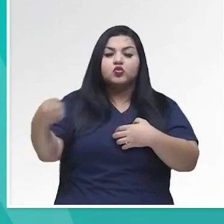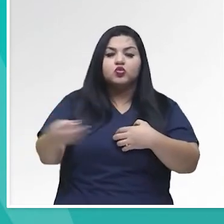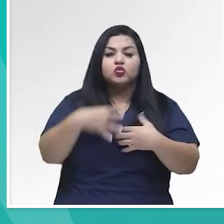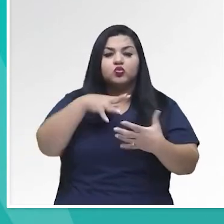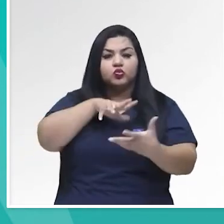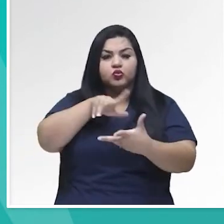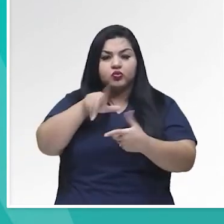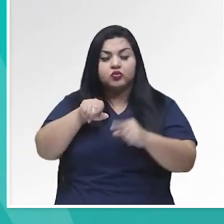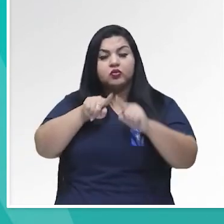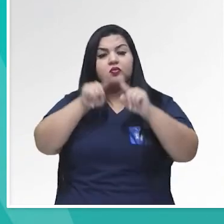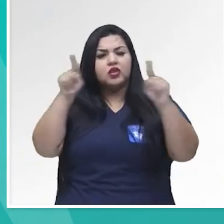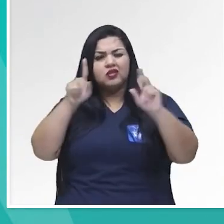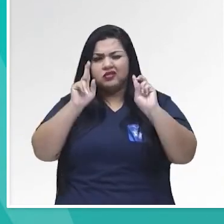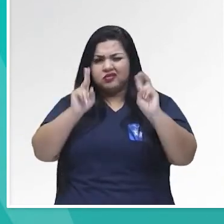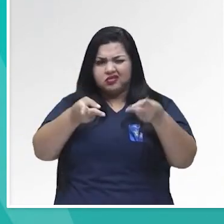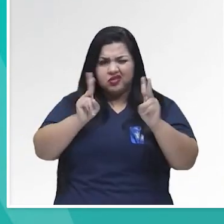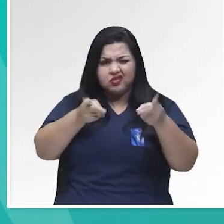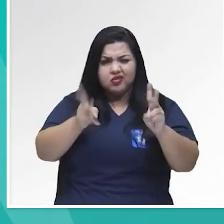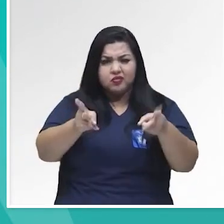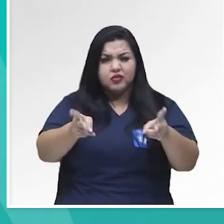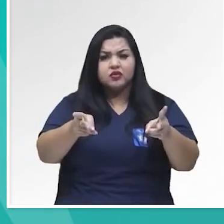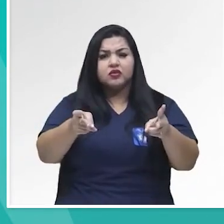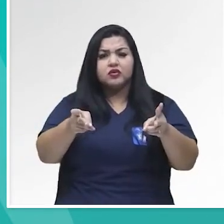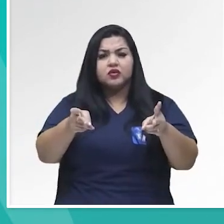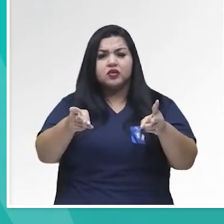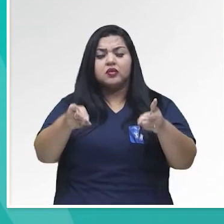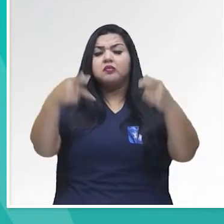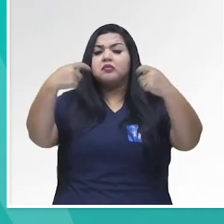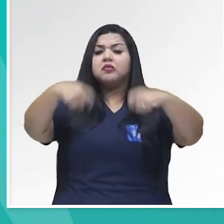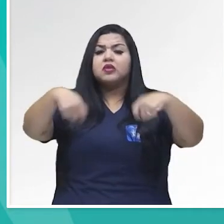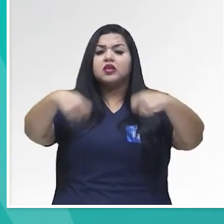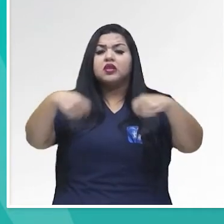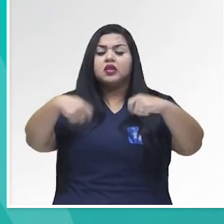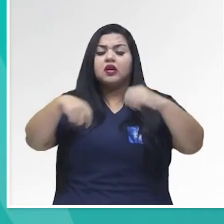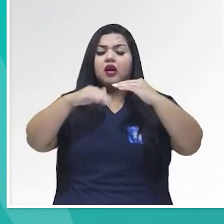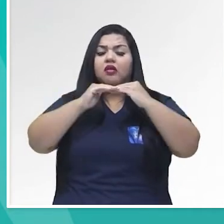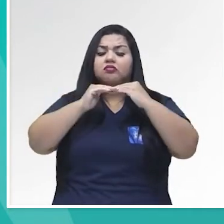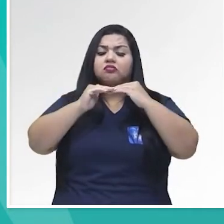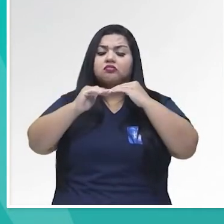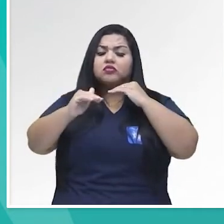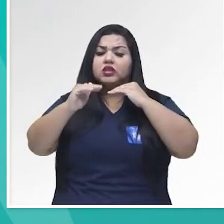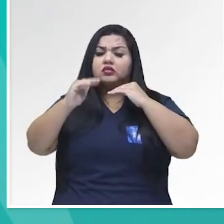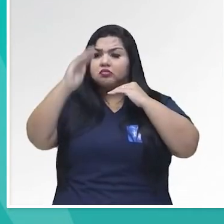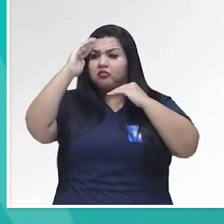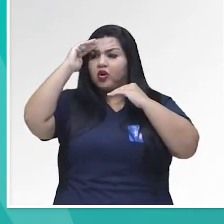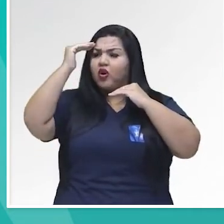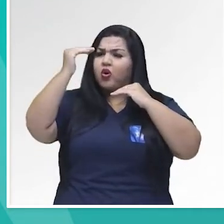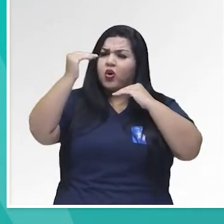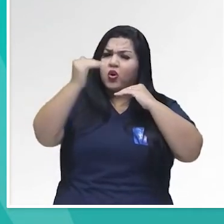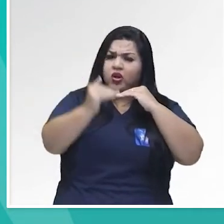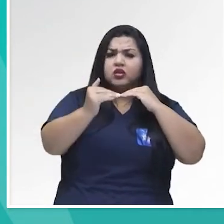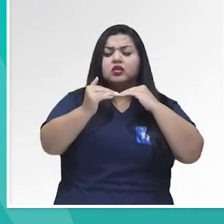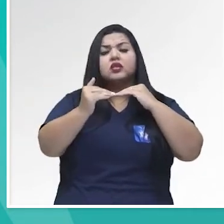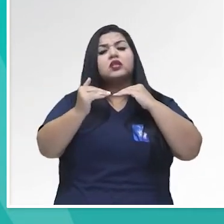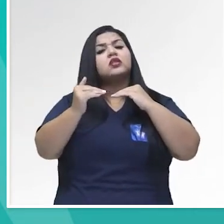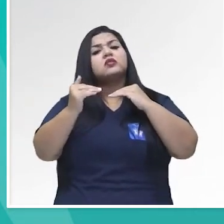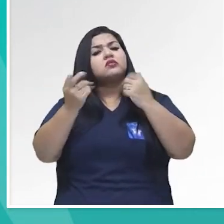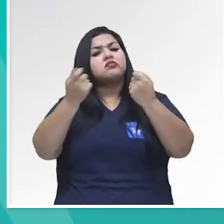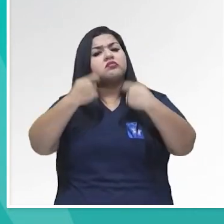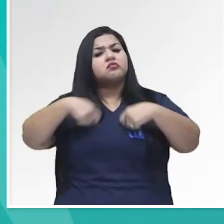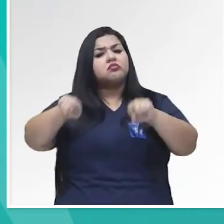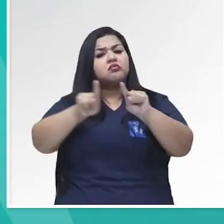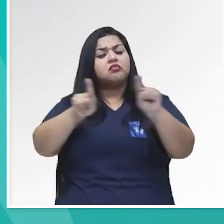Mas nem sempre esse jeito de ser, ele precisa seguir. Nem sempre esse jeito de ser,